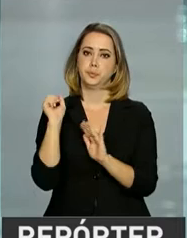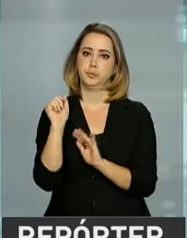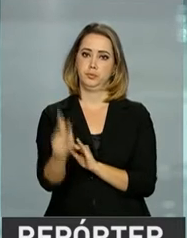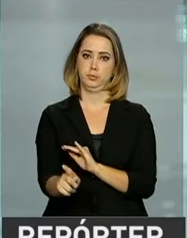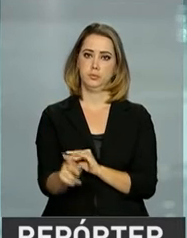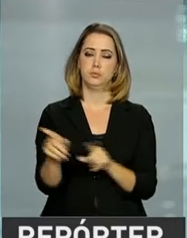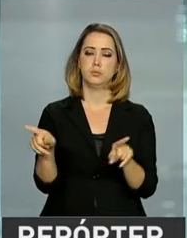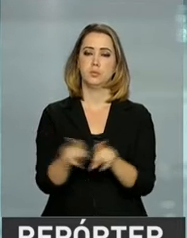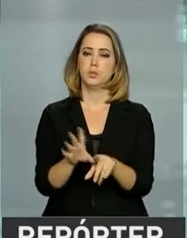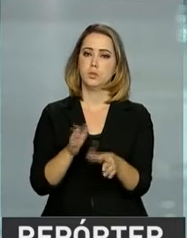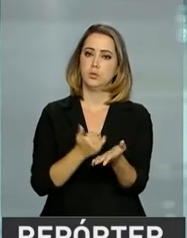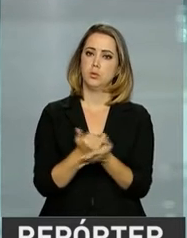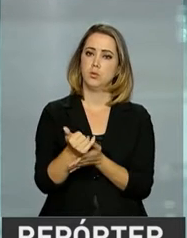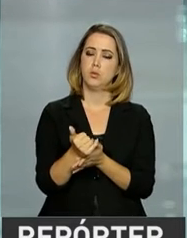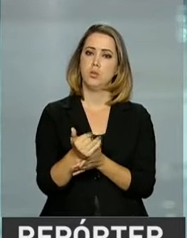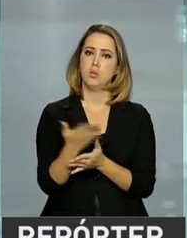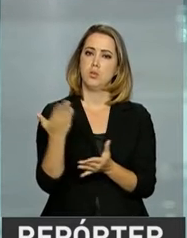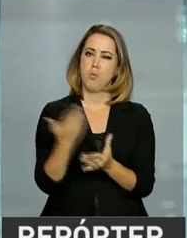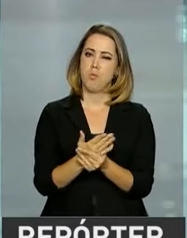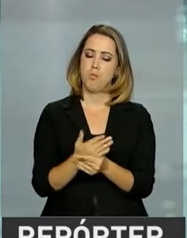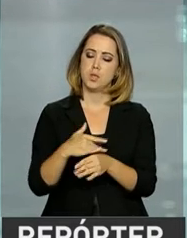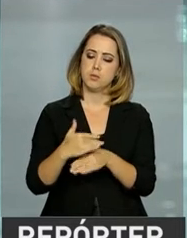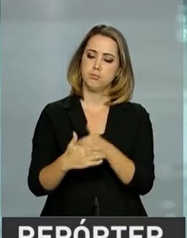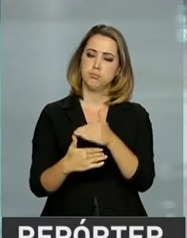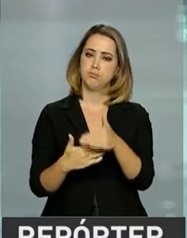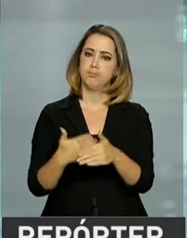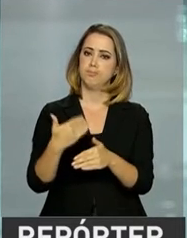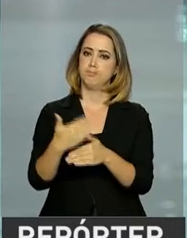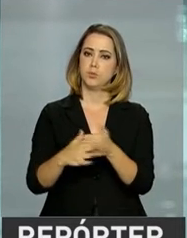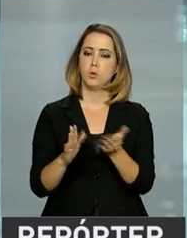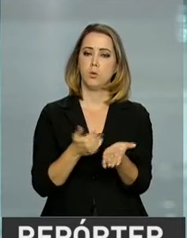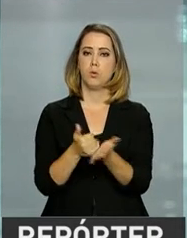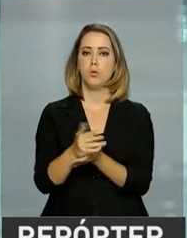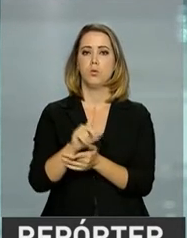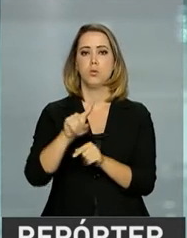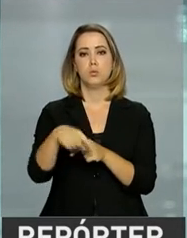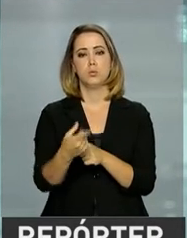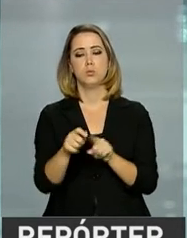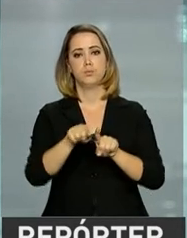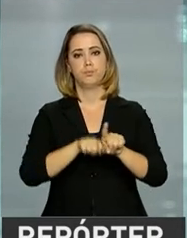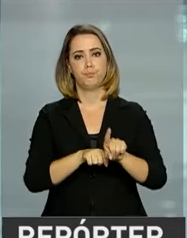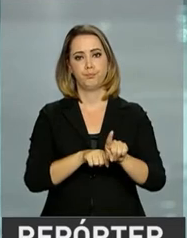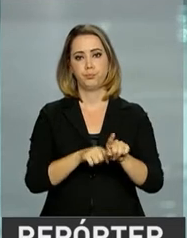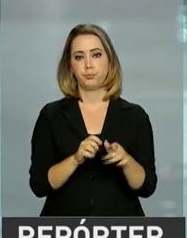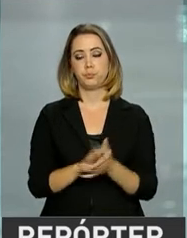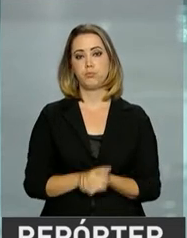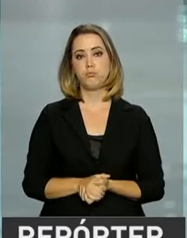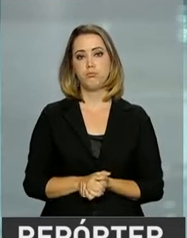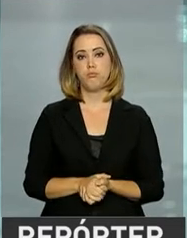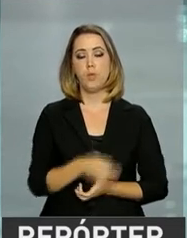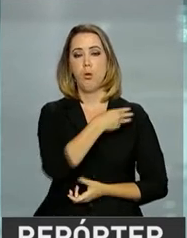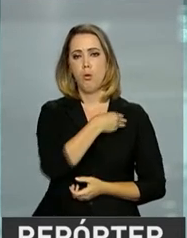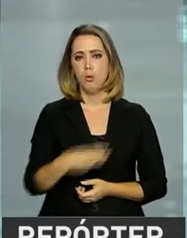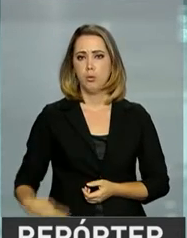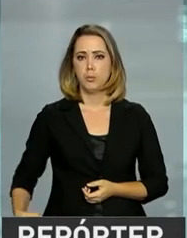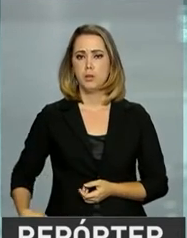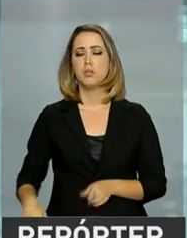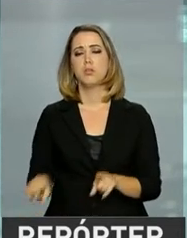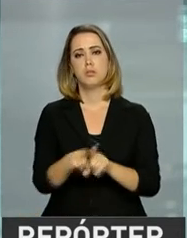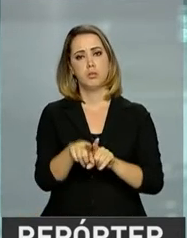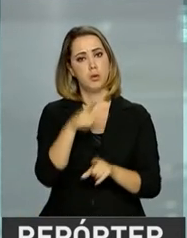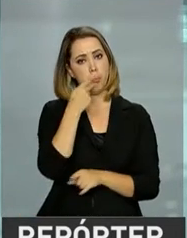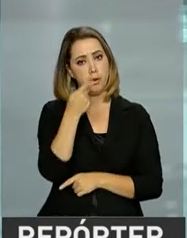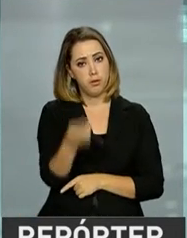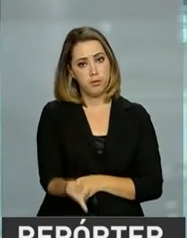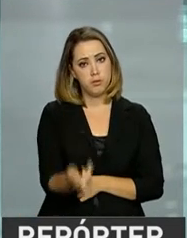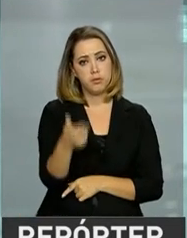que vai começar a tramitar no congresso a partir do mês que vem o ministro da fazenda também citou as